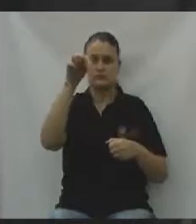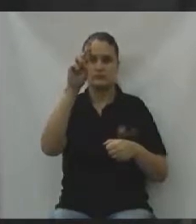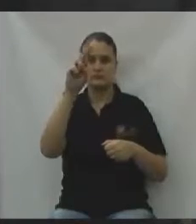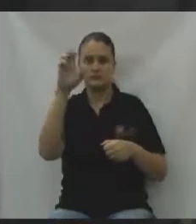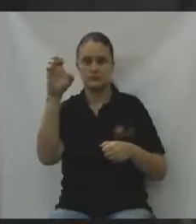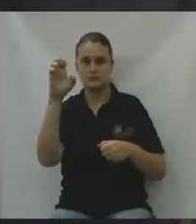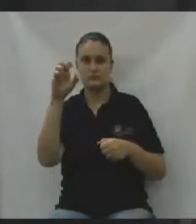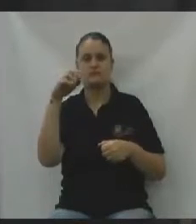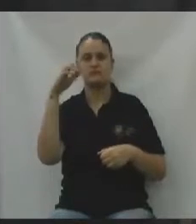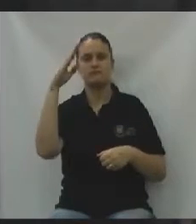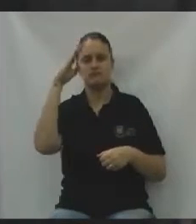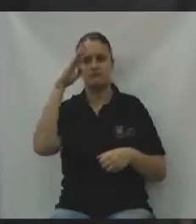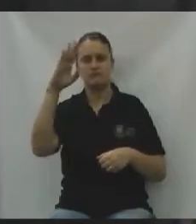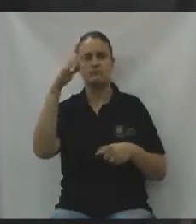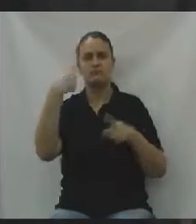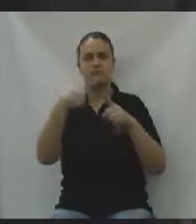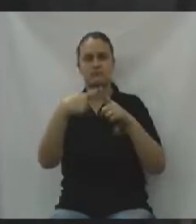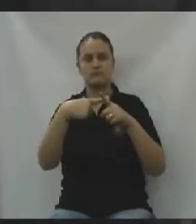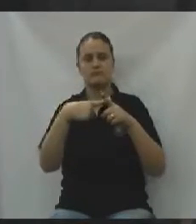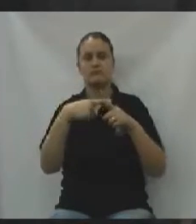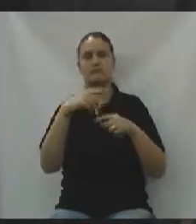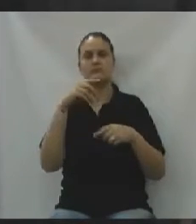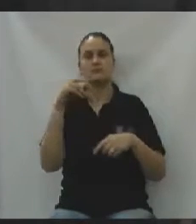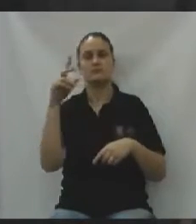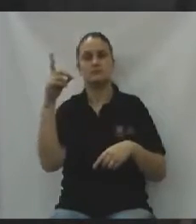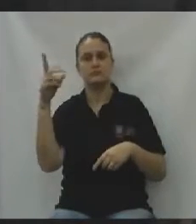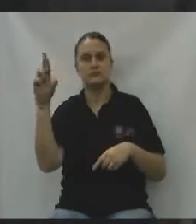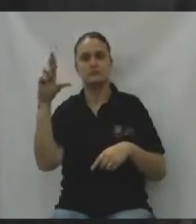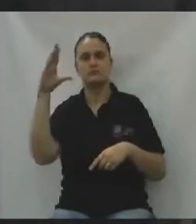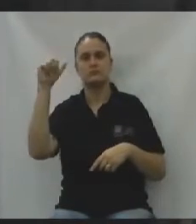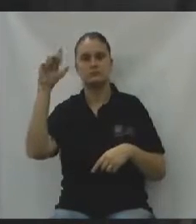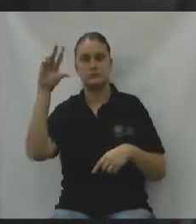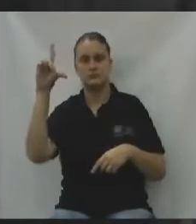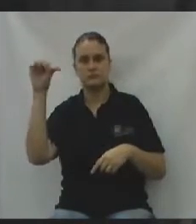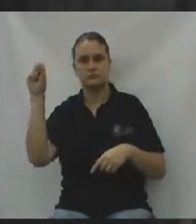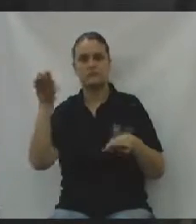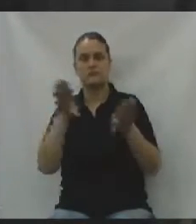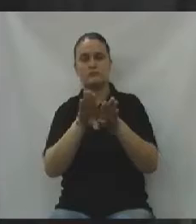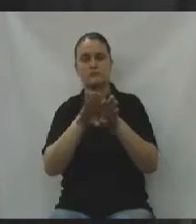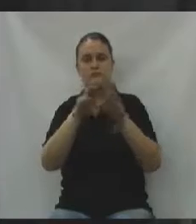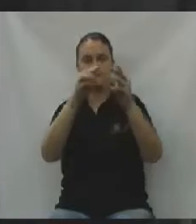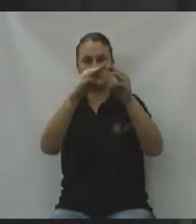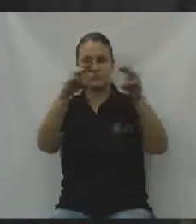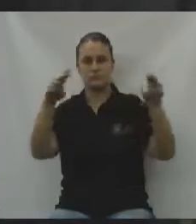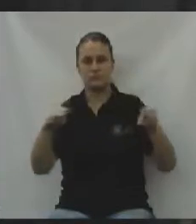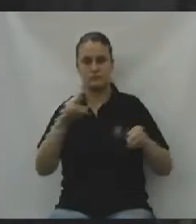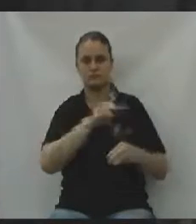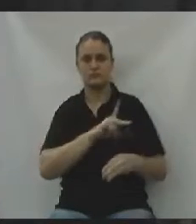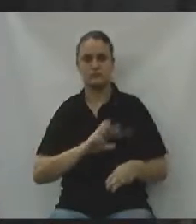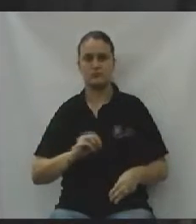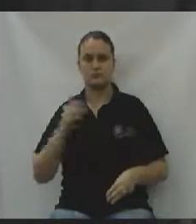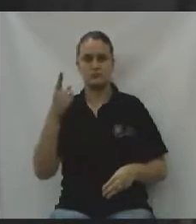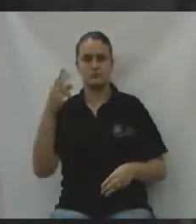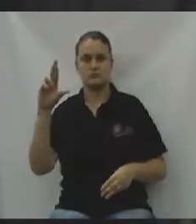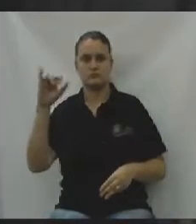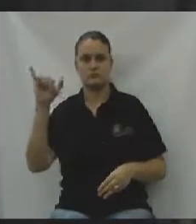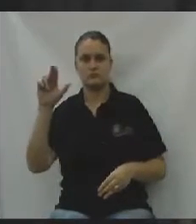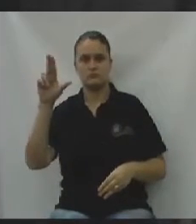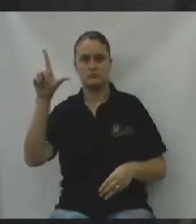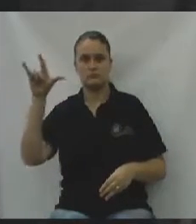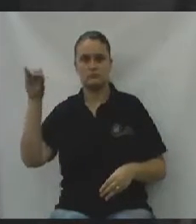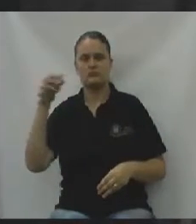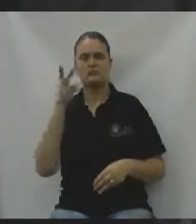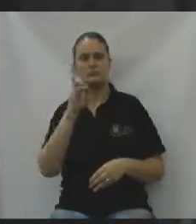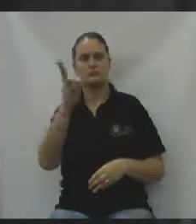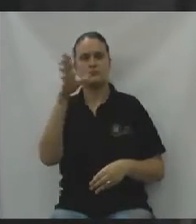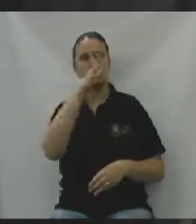Principalmente pela disponibilidade do Dr. Carlos e também no Ministério Público, Dr. Júlio, a se